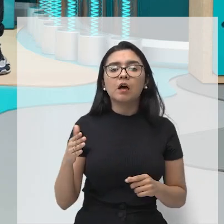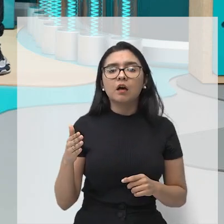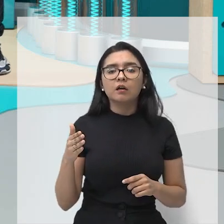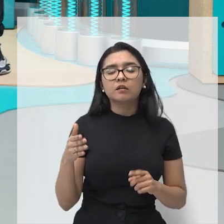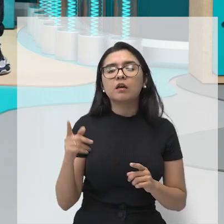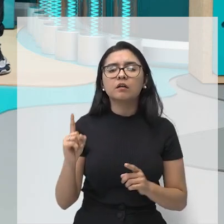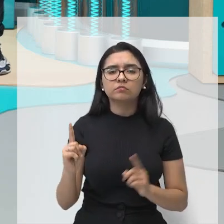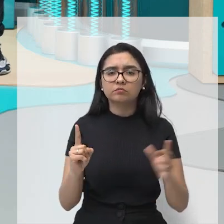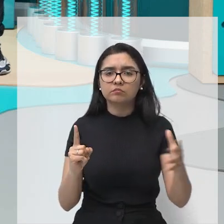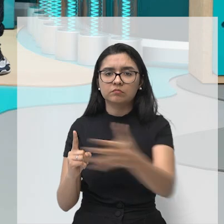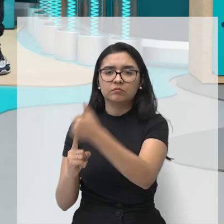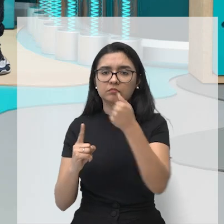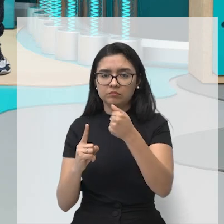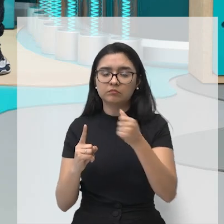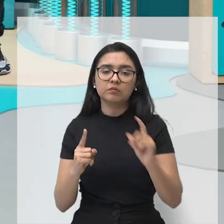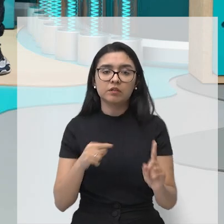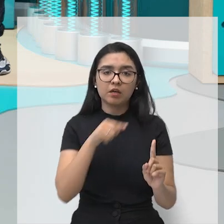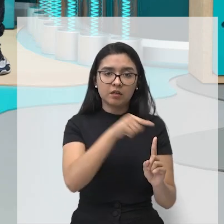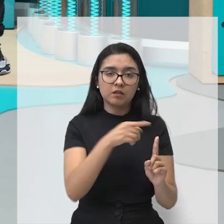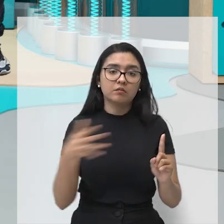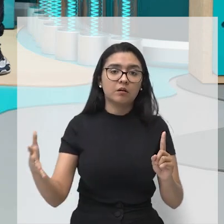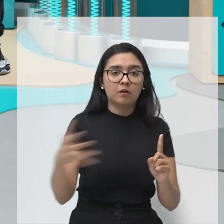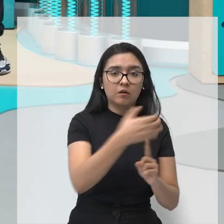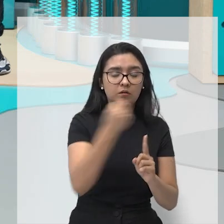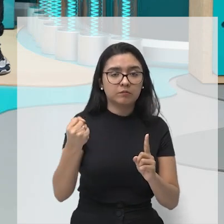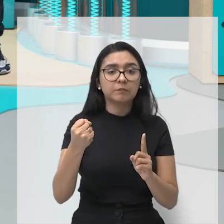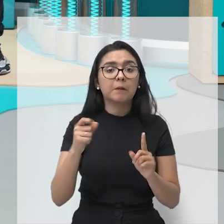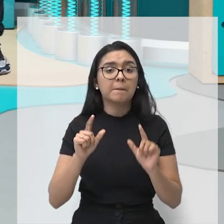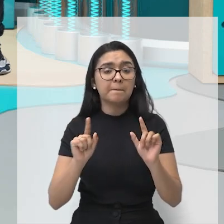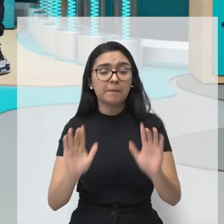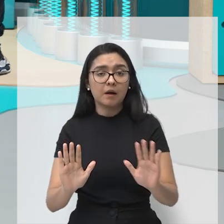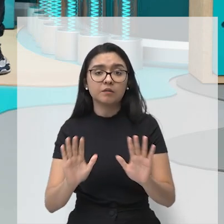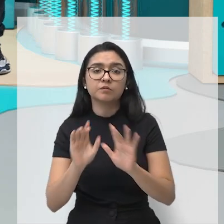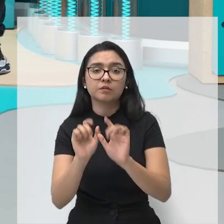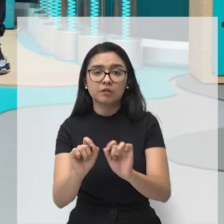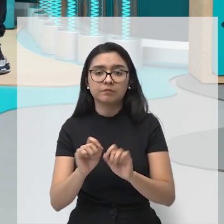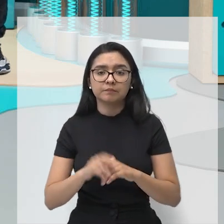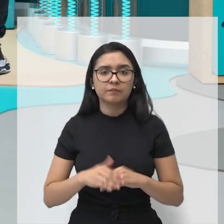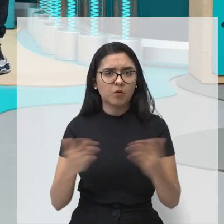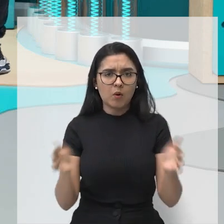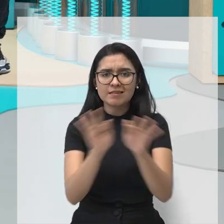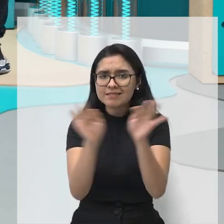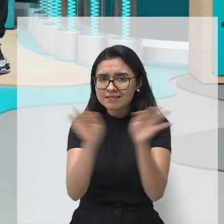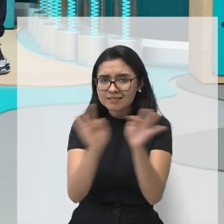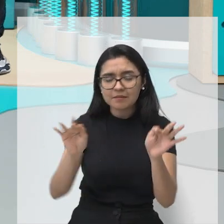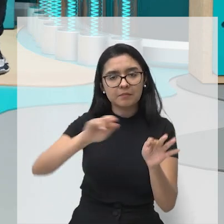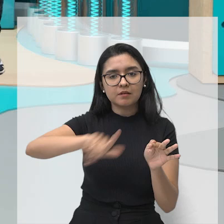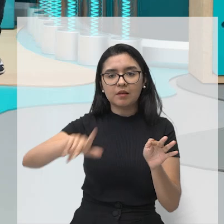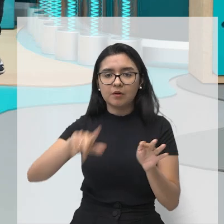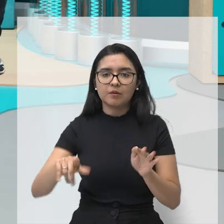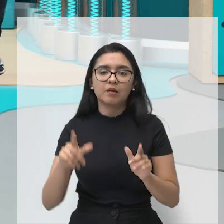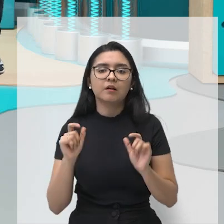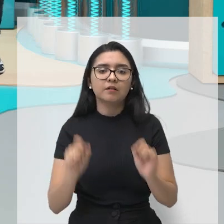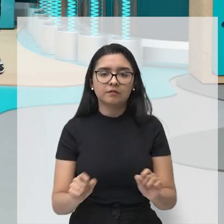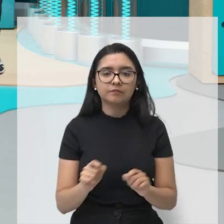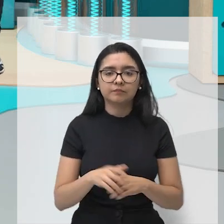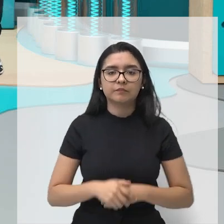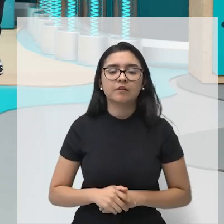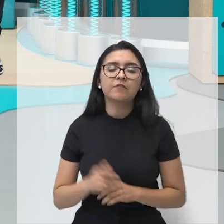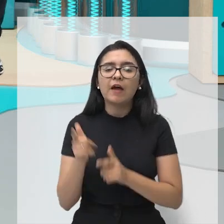do oponente e levar para a sua própria base. Só que isso não vai acontecer de uma maneira simples. Ninguém vai passar com o